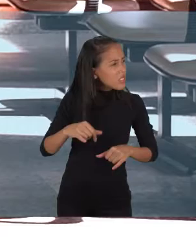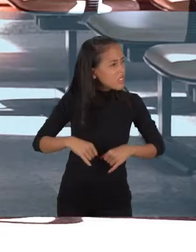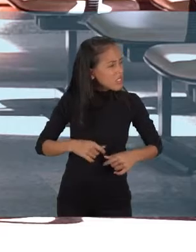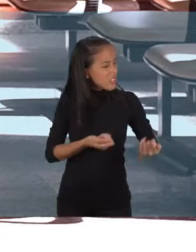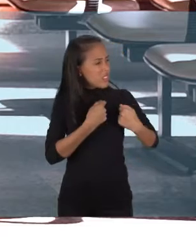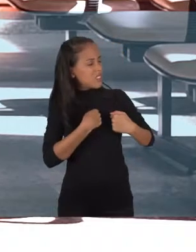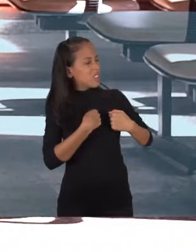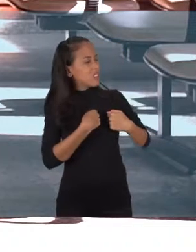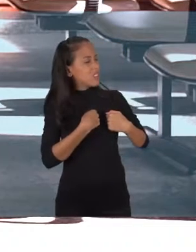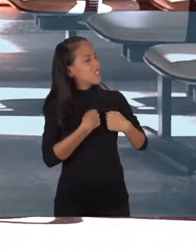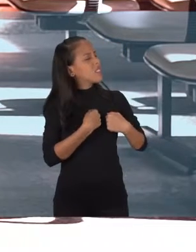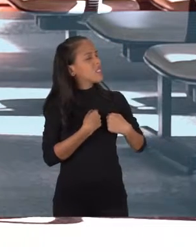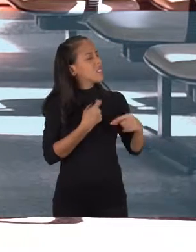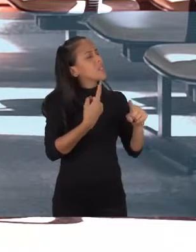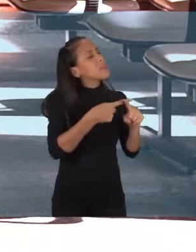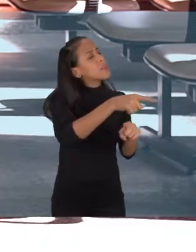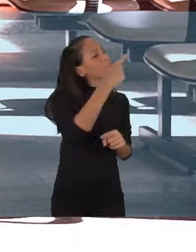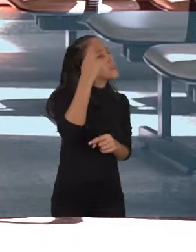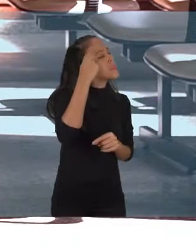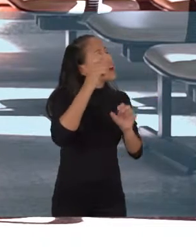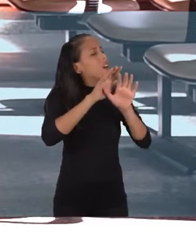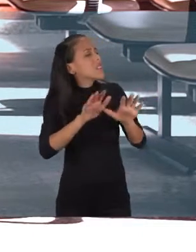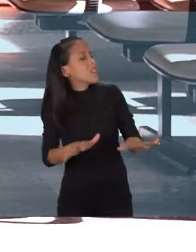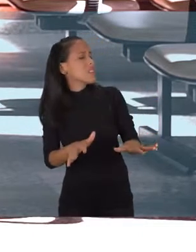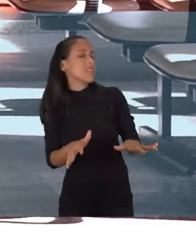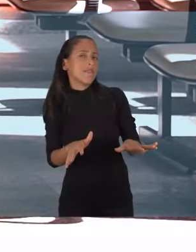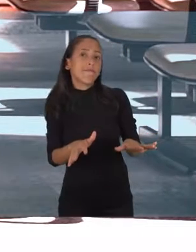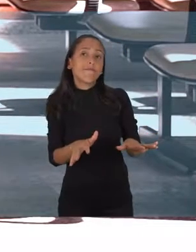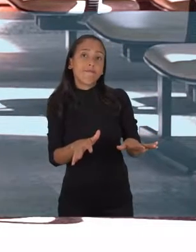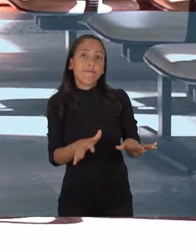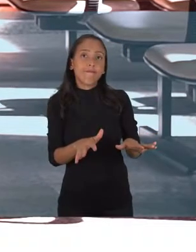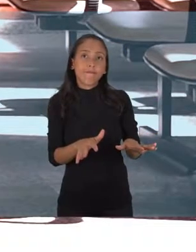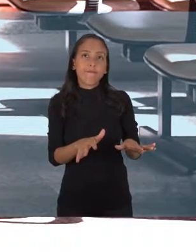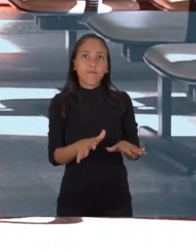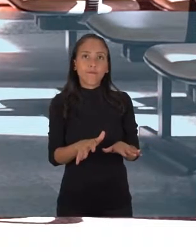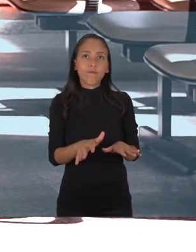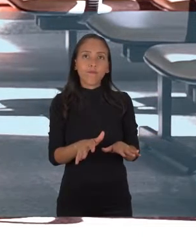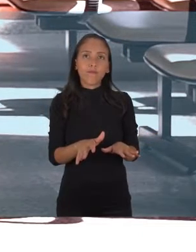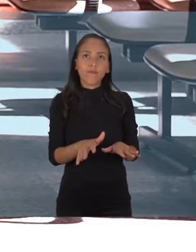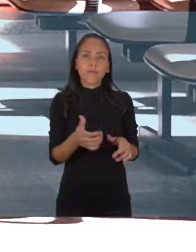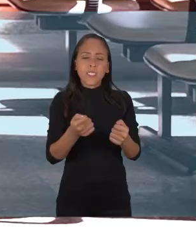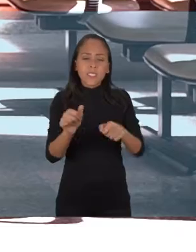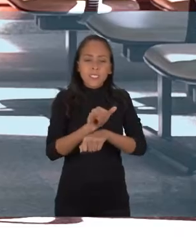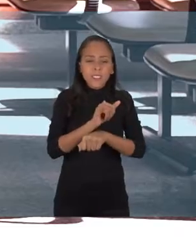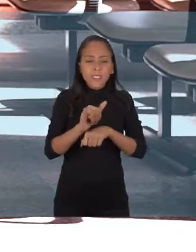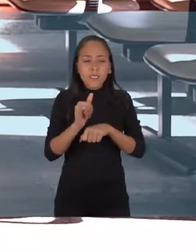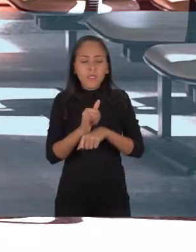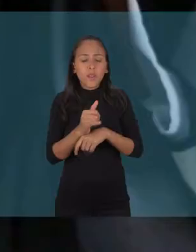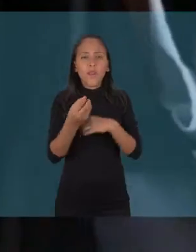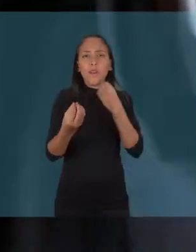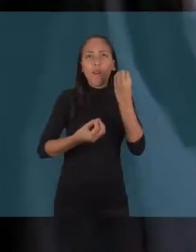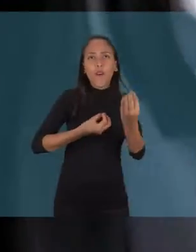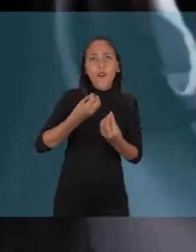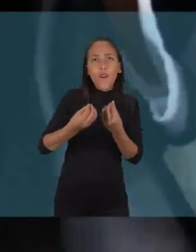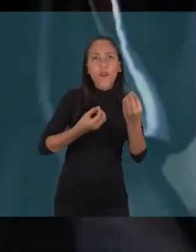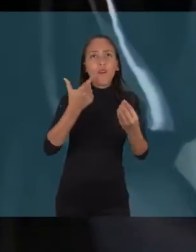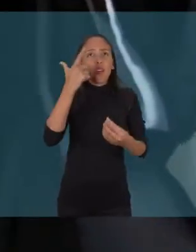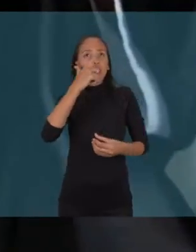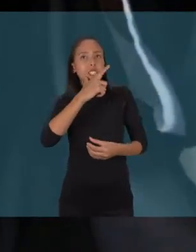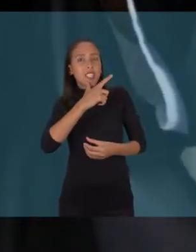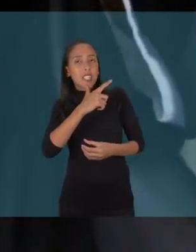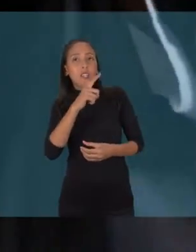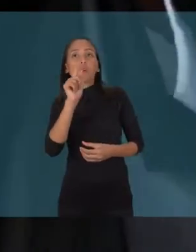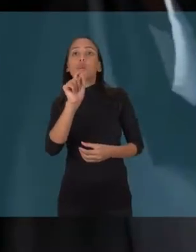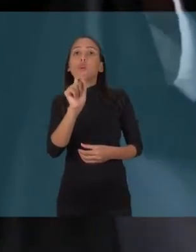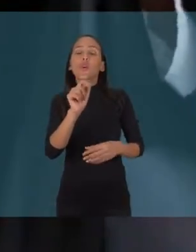o motivo por que elas pensam dessa forma e arranjar a melhor forma de conseguir, através